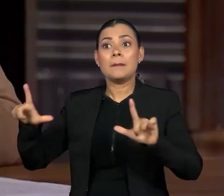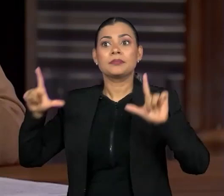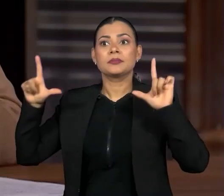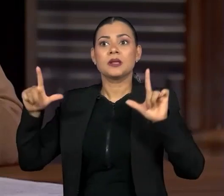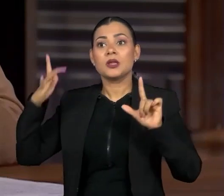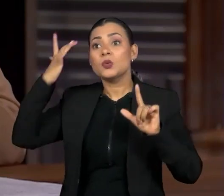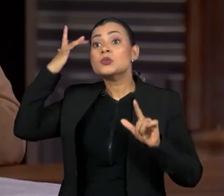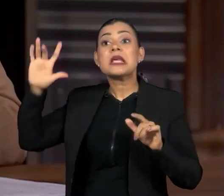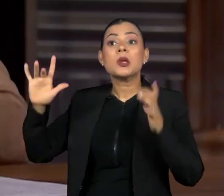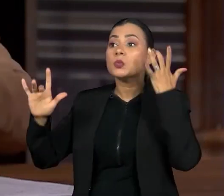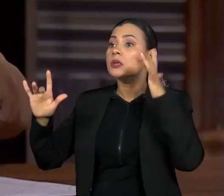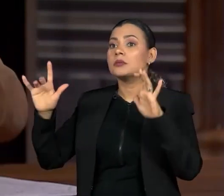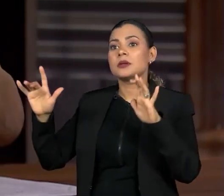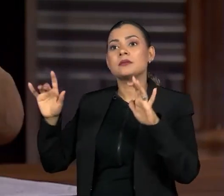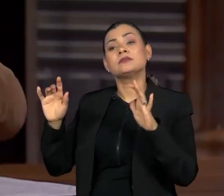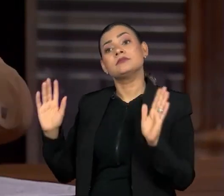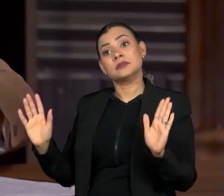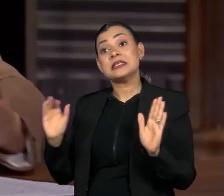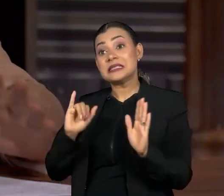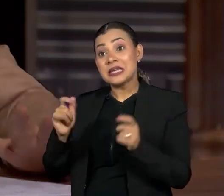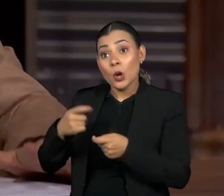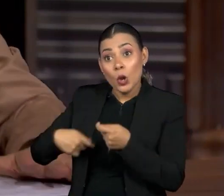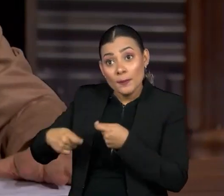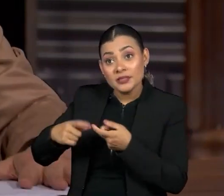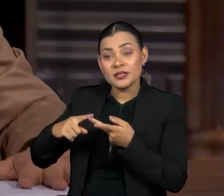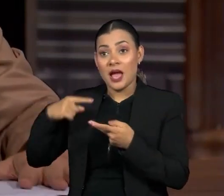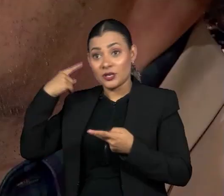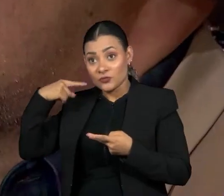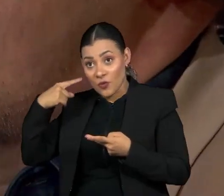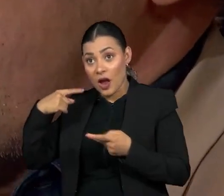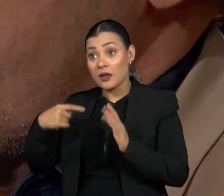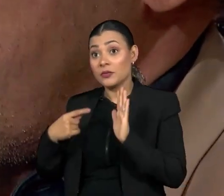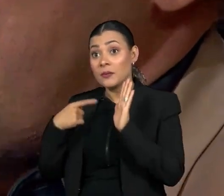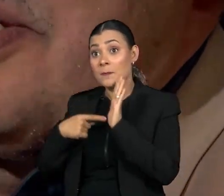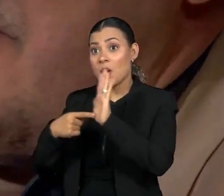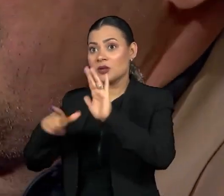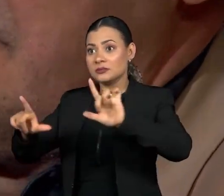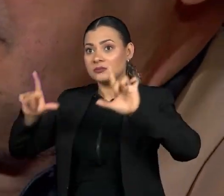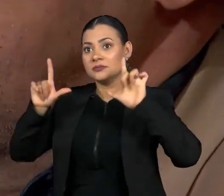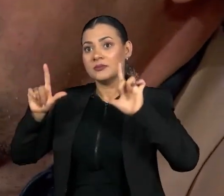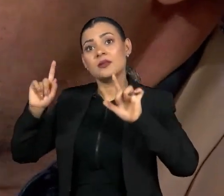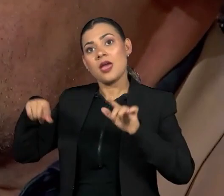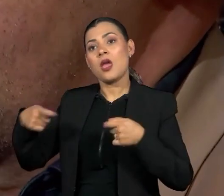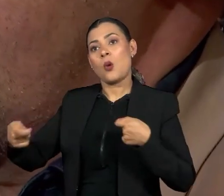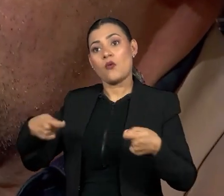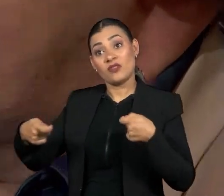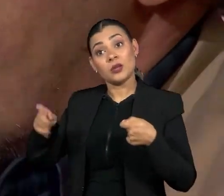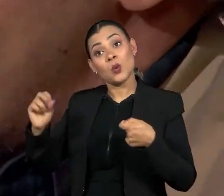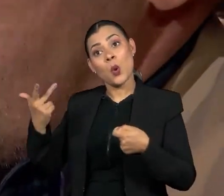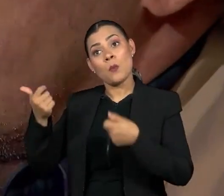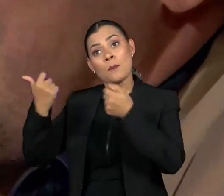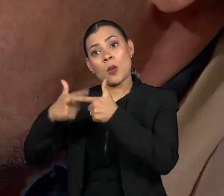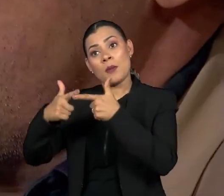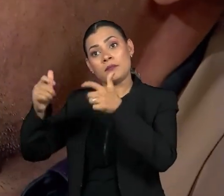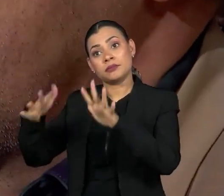hein começou a aparecer economista advogado o que que tá acontecendo conflito e crise é conflito é alguma coisa tá